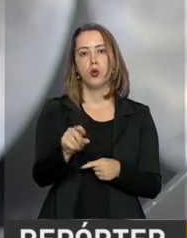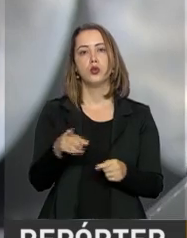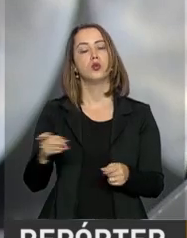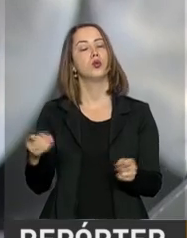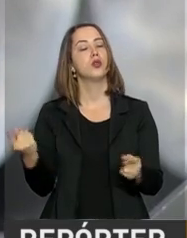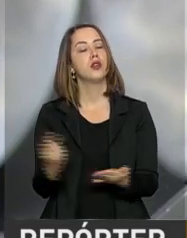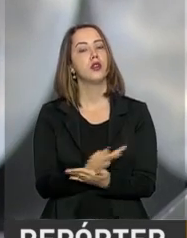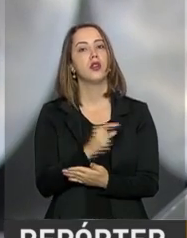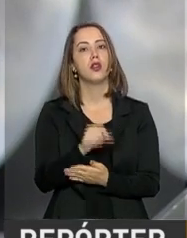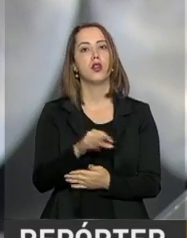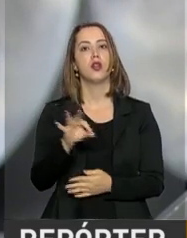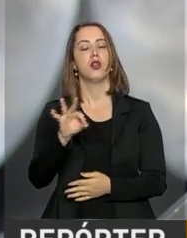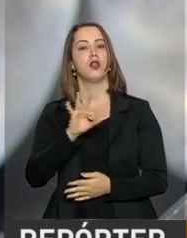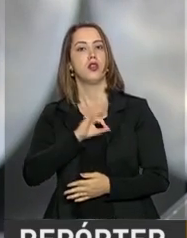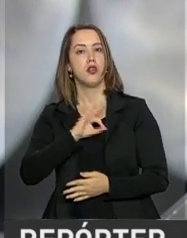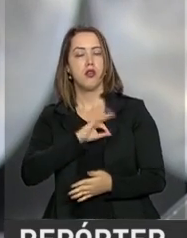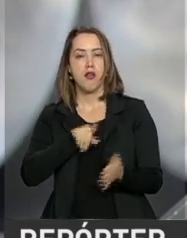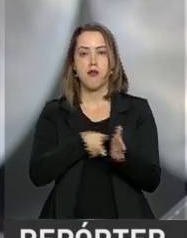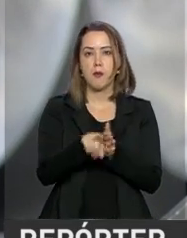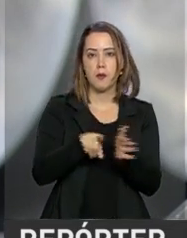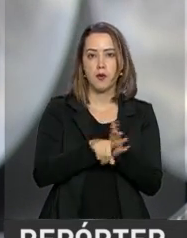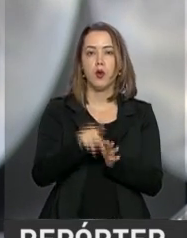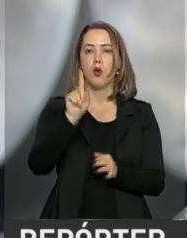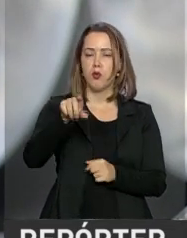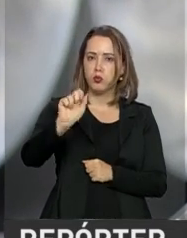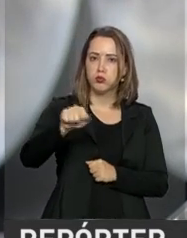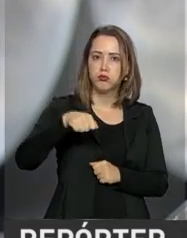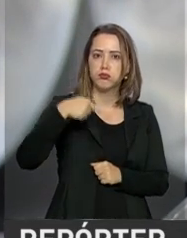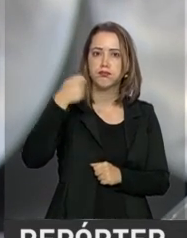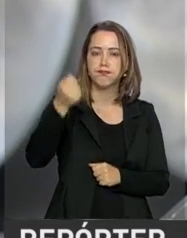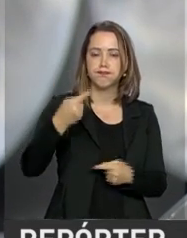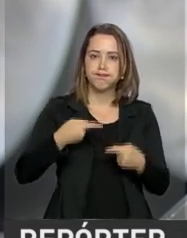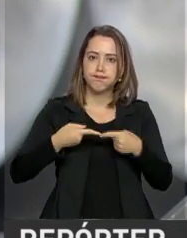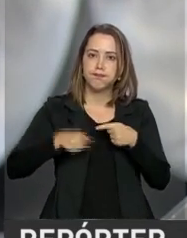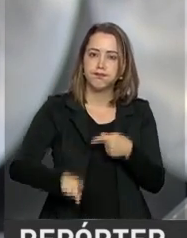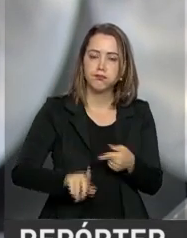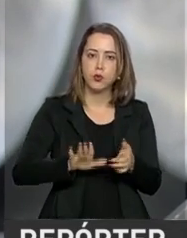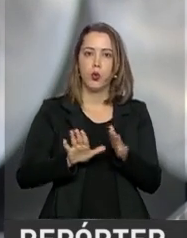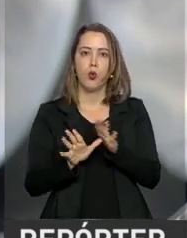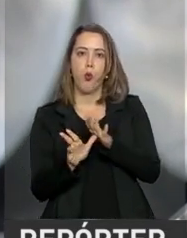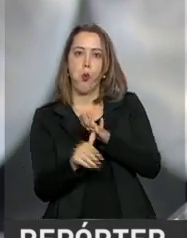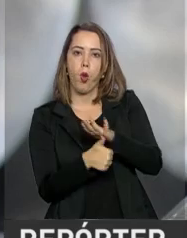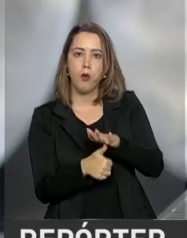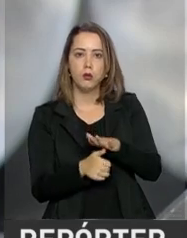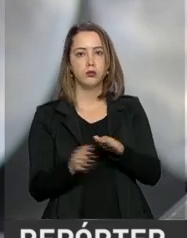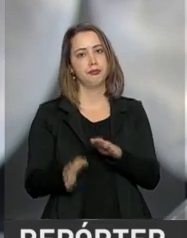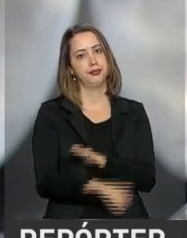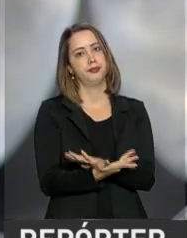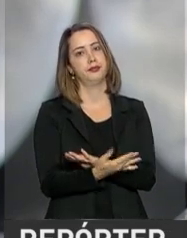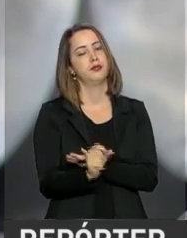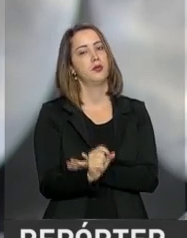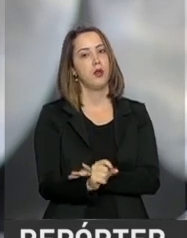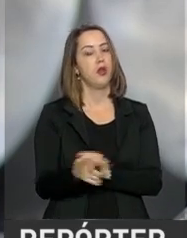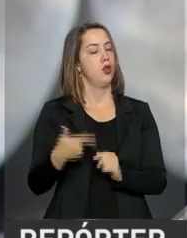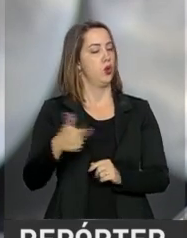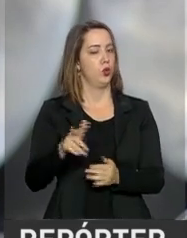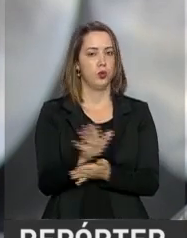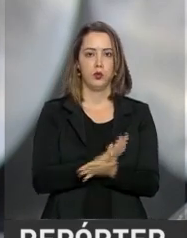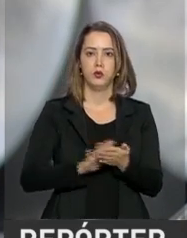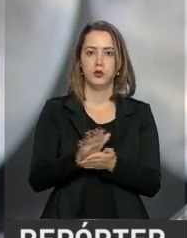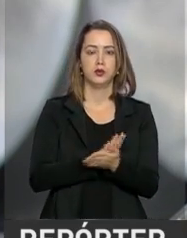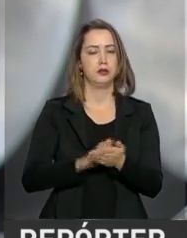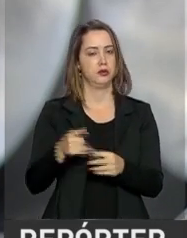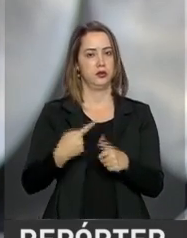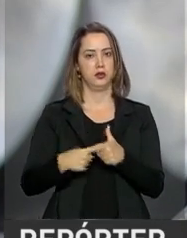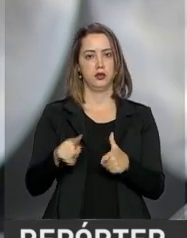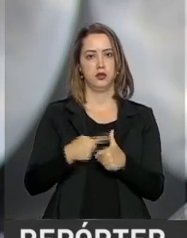lava-jato porque é um símbolo de combate à corrupção eh não há interferência não haverá interferência